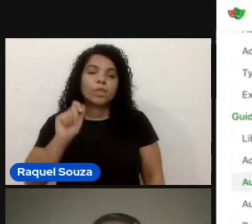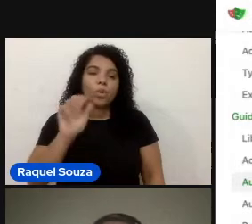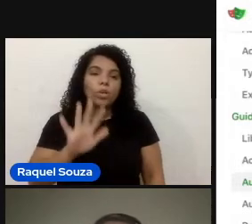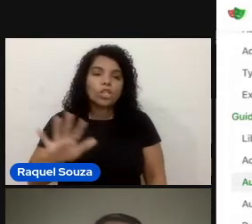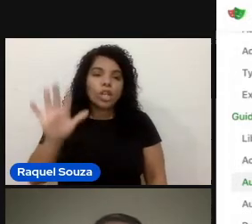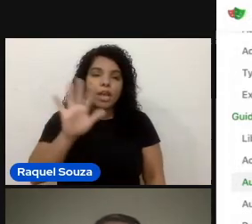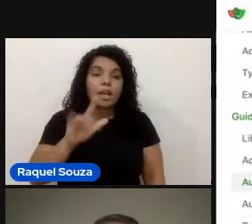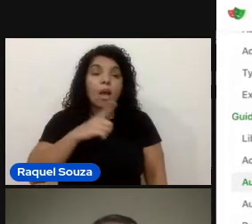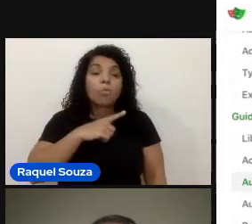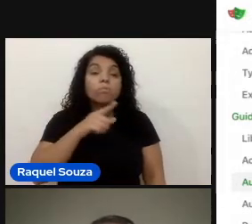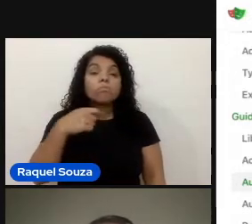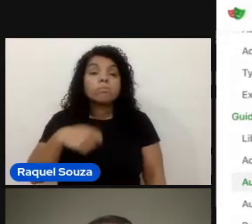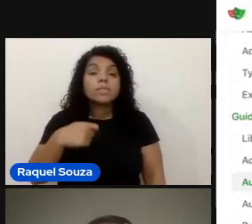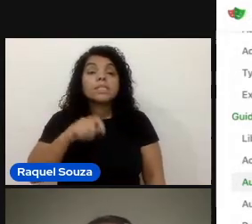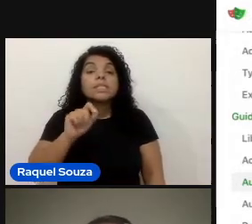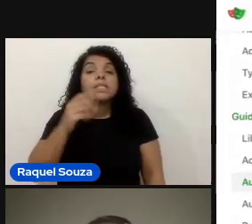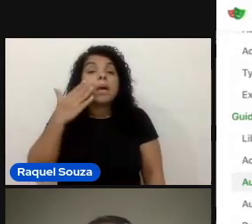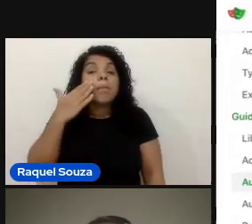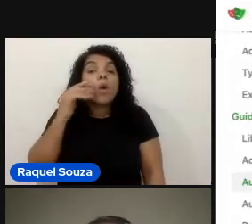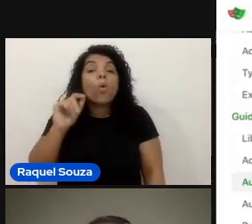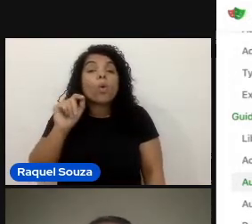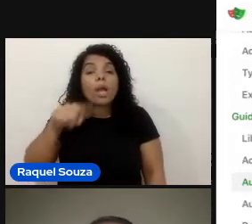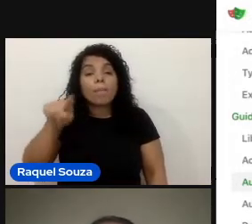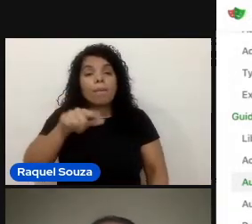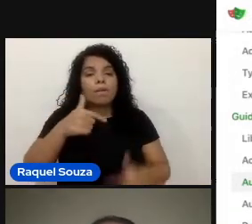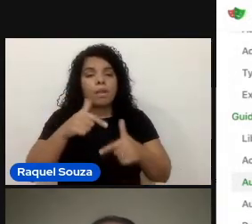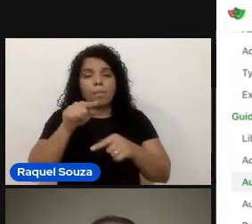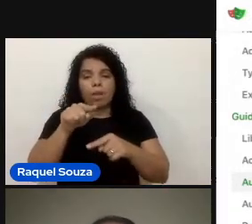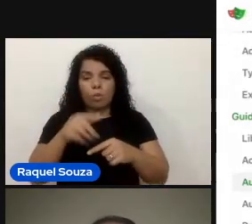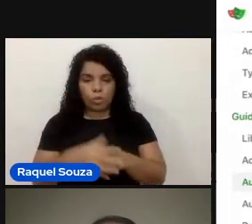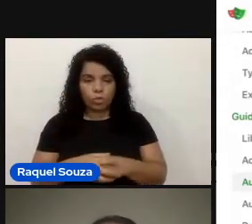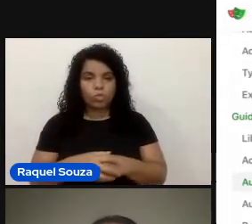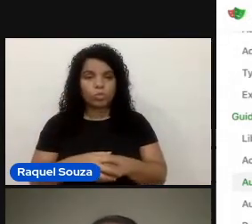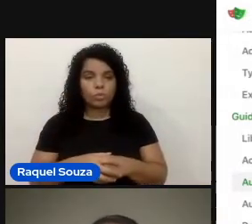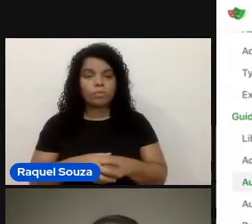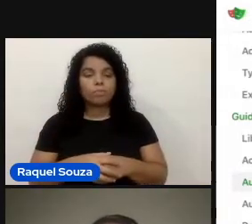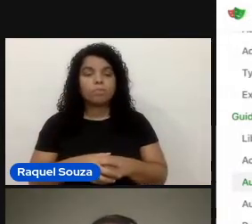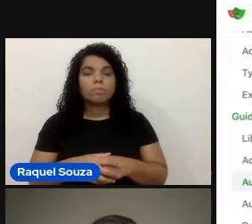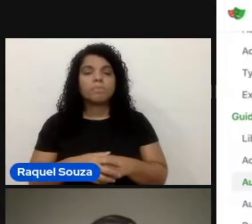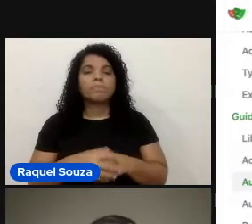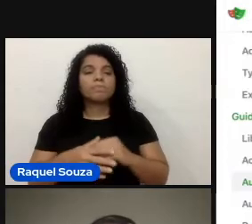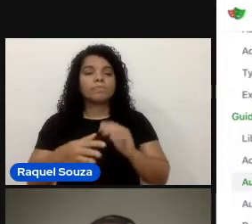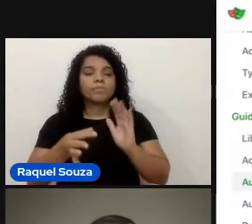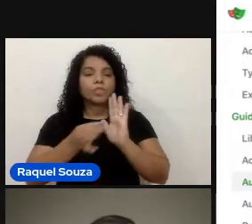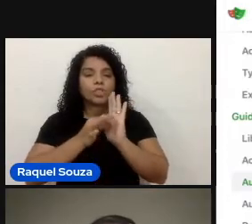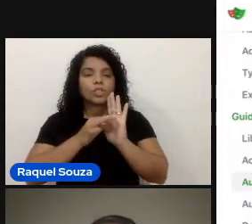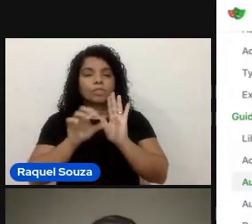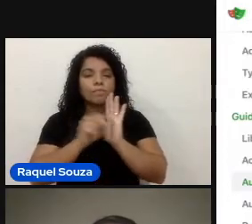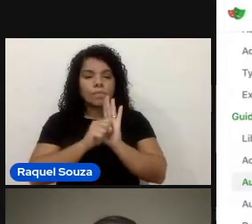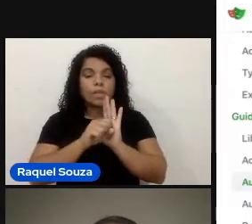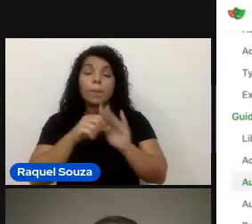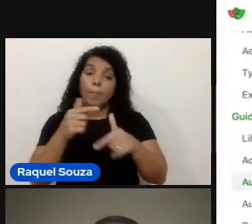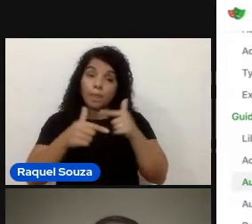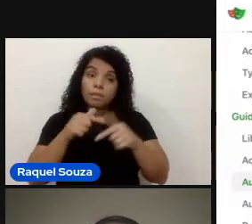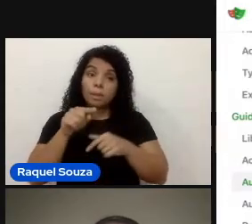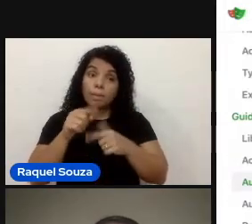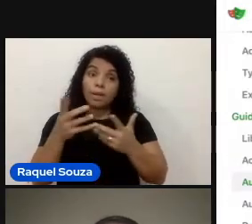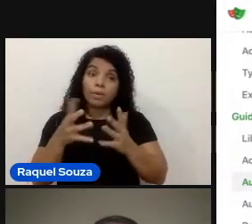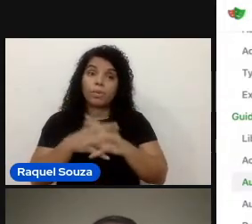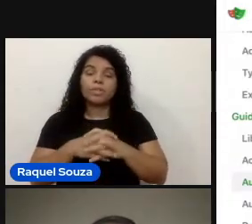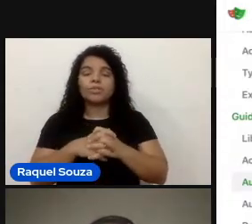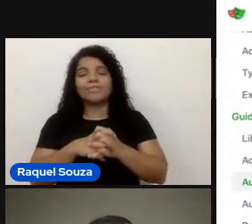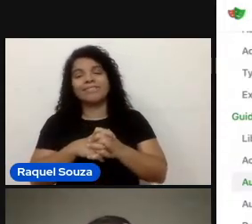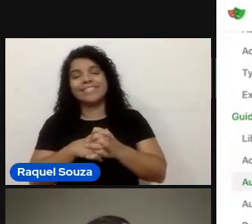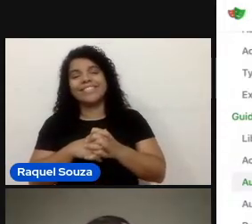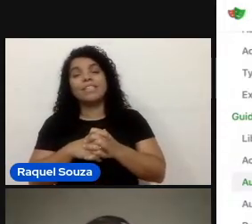que você precisa saber para trabalhar com isso, né? JavaScript, obviamente, se você for trabalhar com JavaScript, e assim, tudo